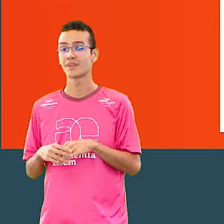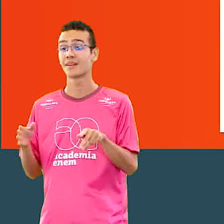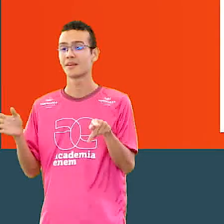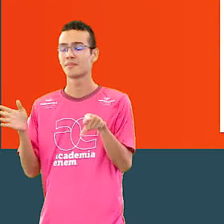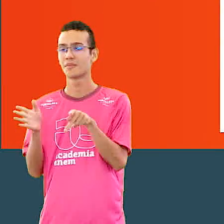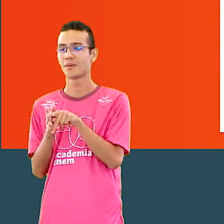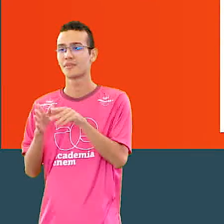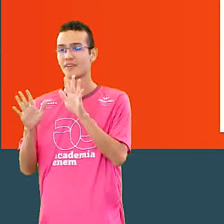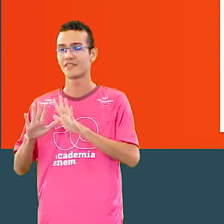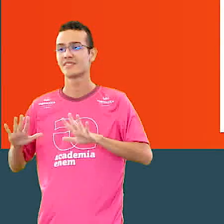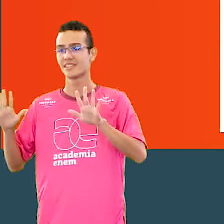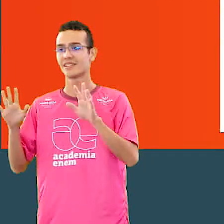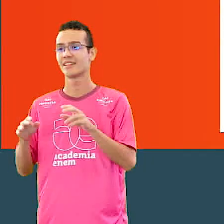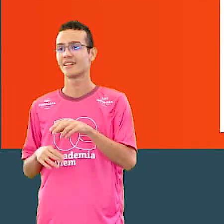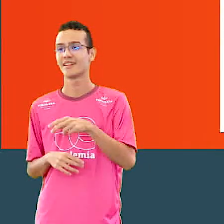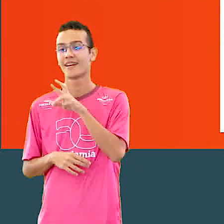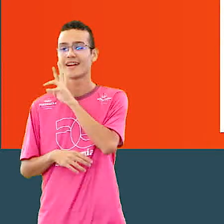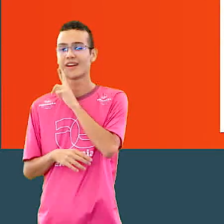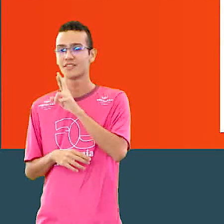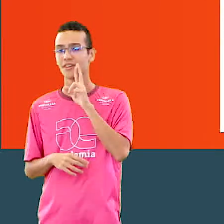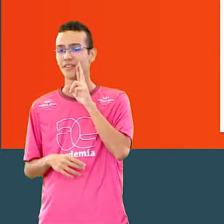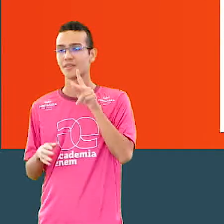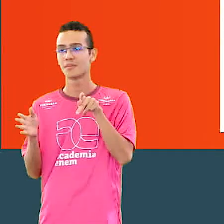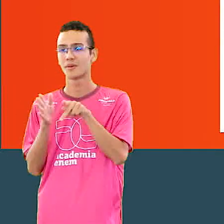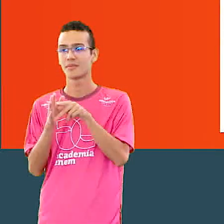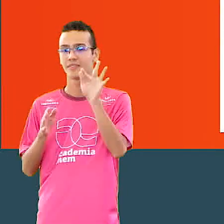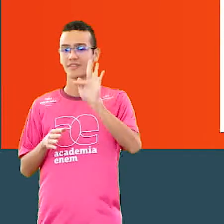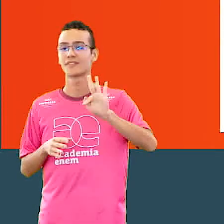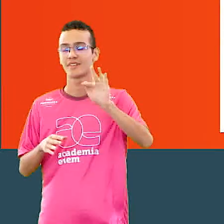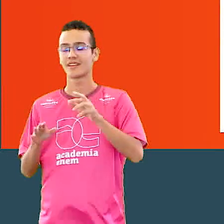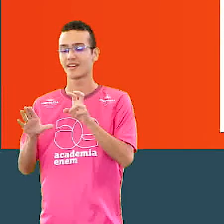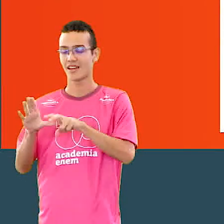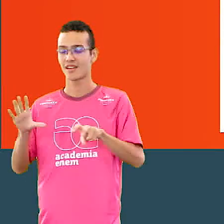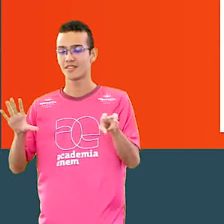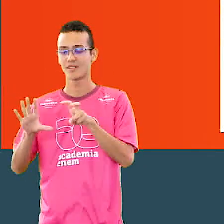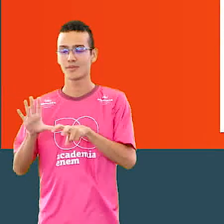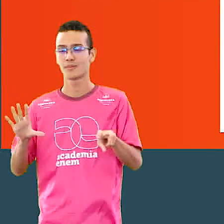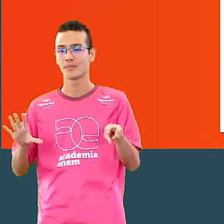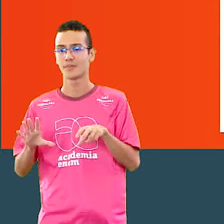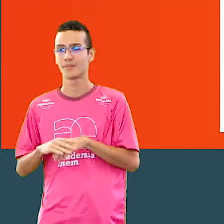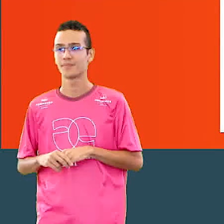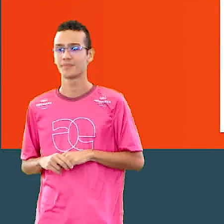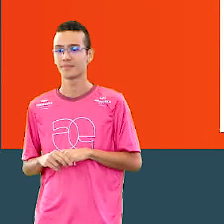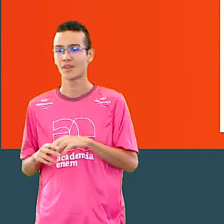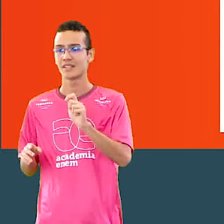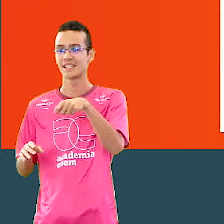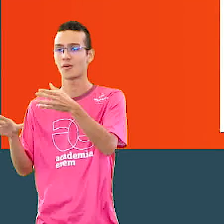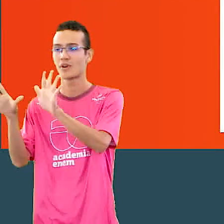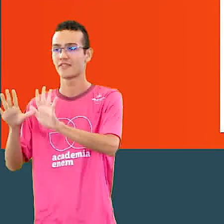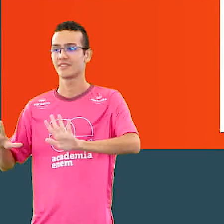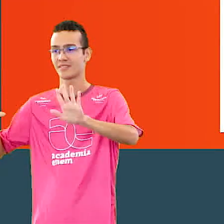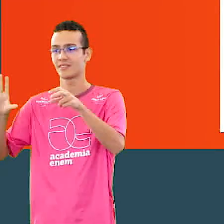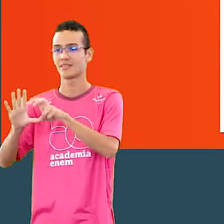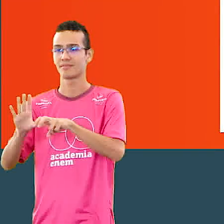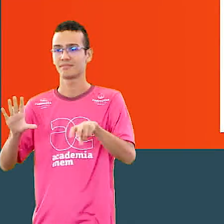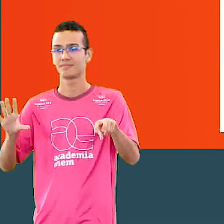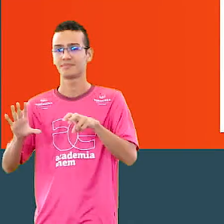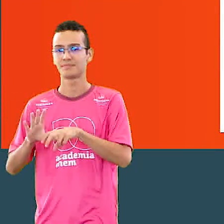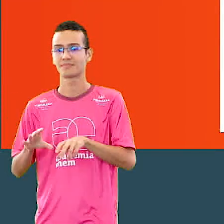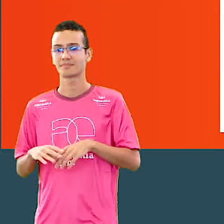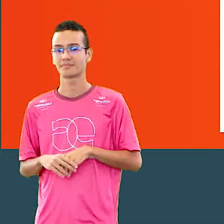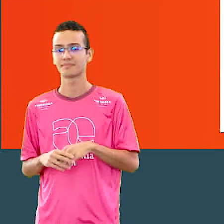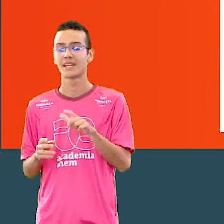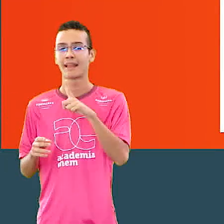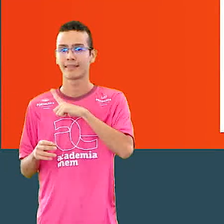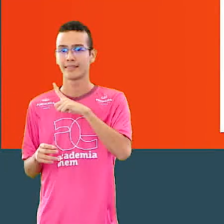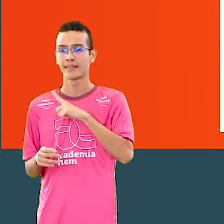Restaurante universitário, né? Então, assim, além de você ganhar a bolsa, você tem um passe livre no